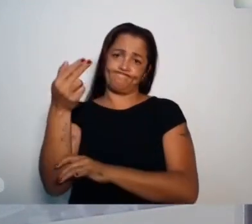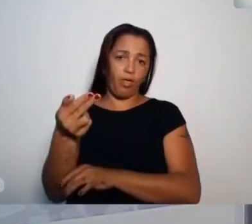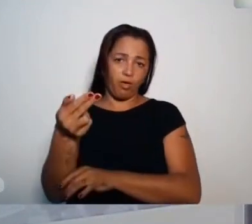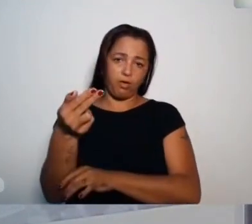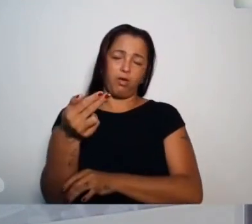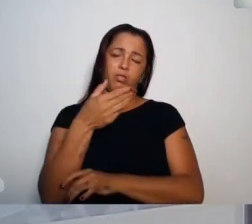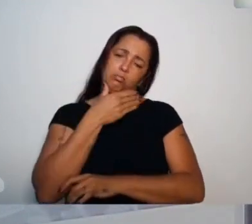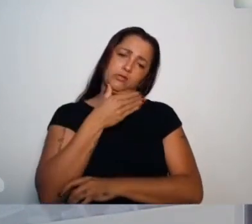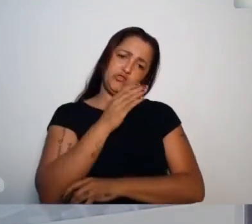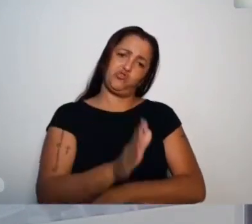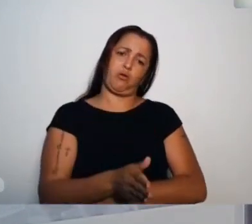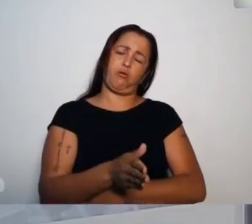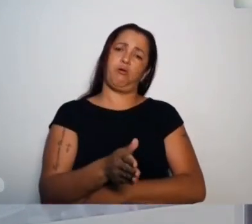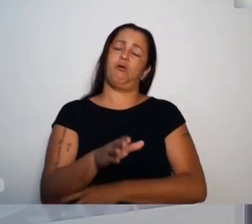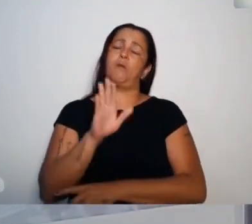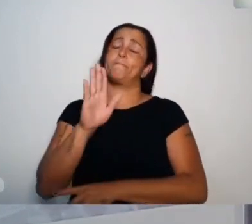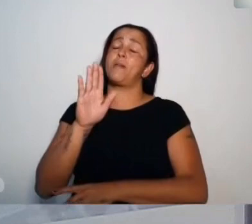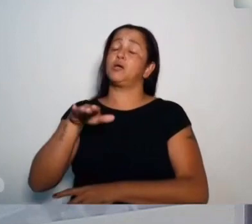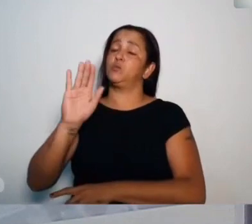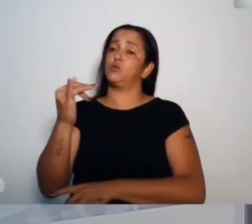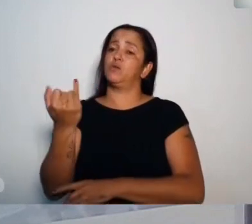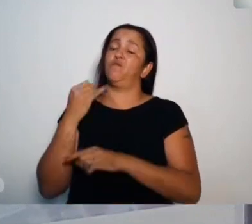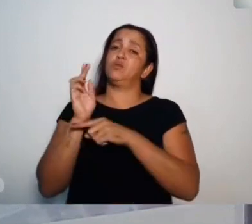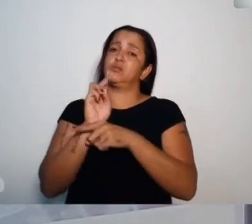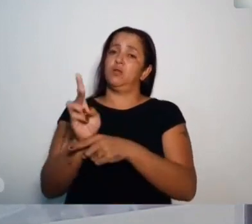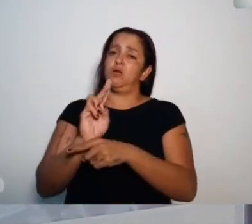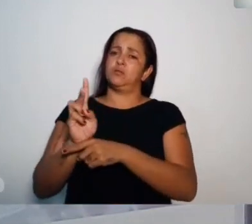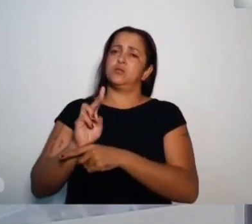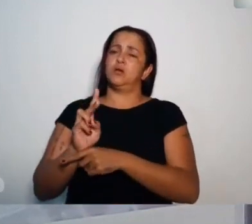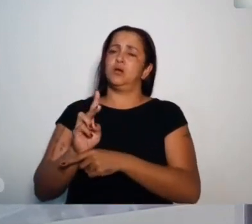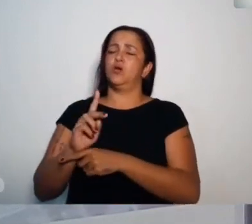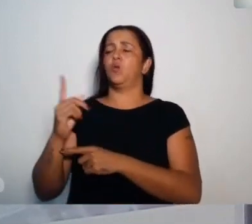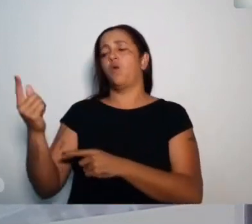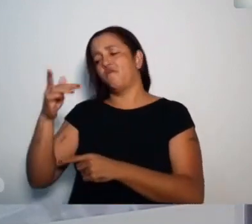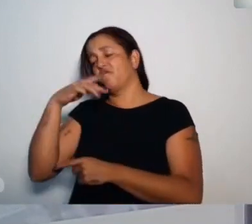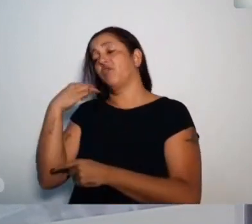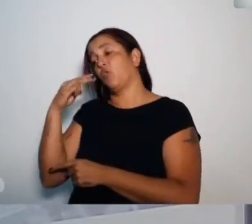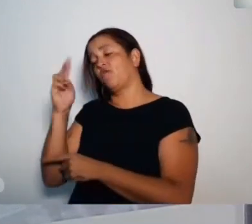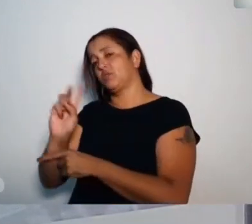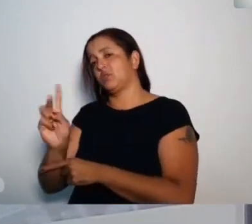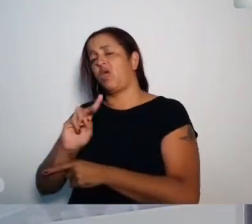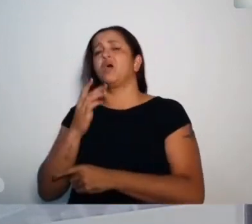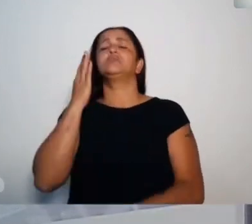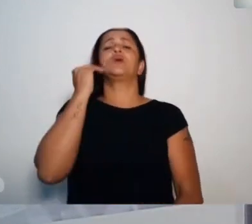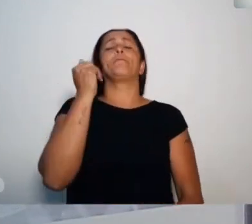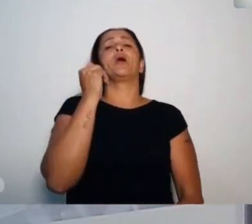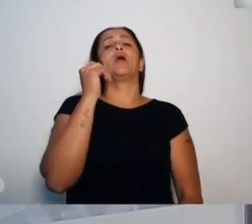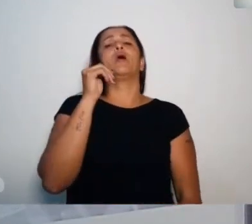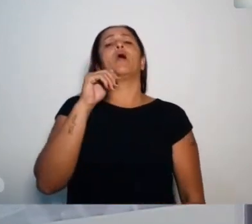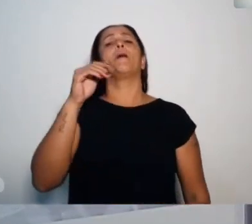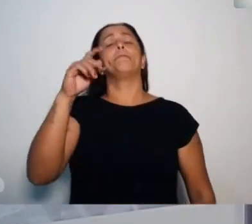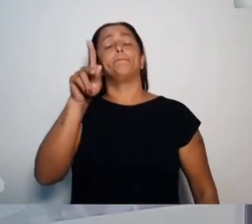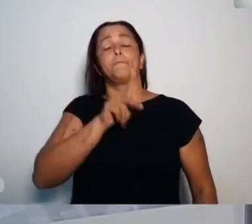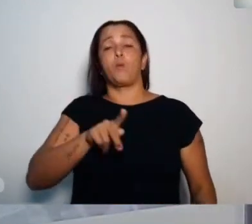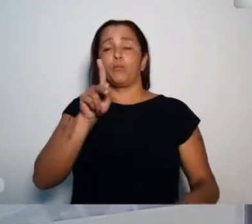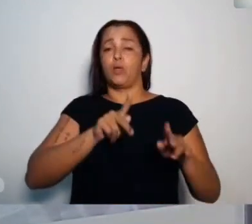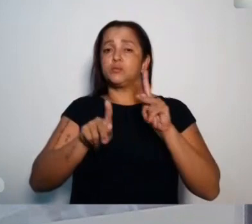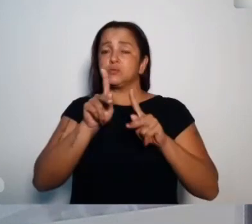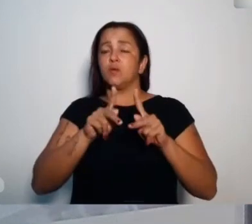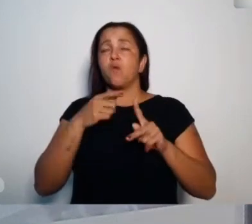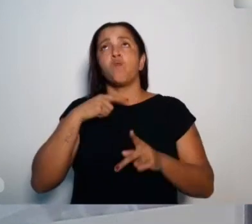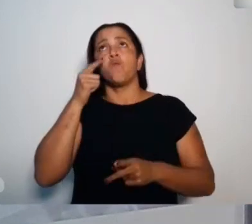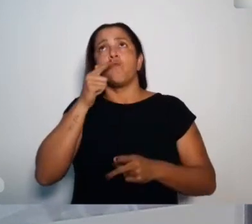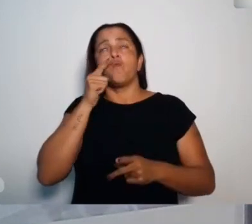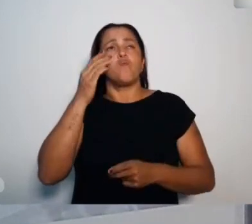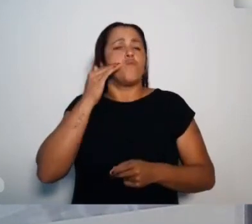que fiscalizar, do que o vereador fiscalizar, é saber ouvir a população e conseguir entender os